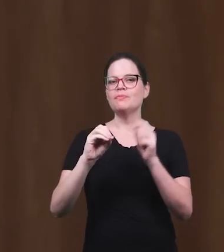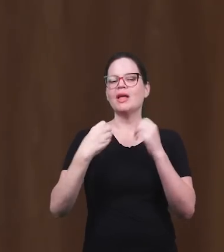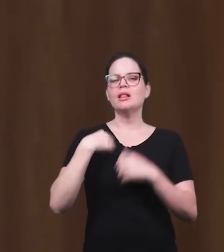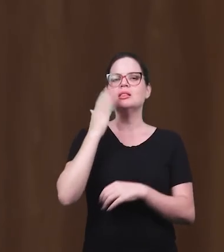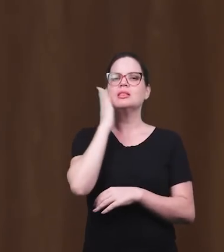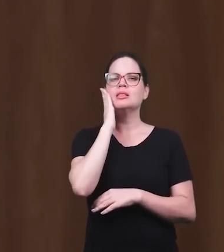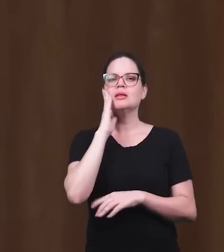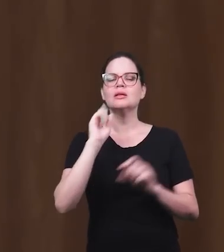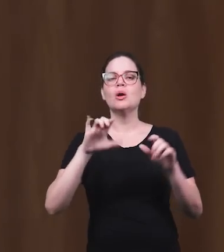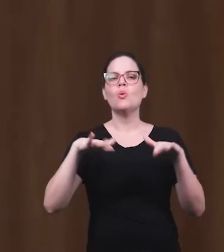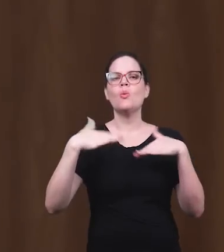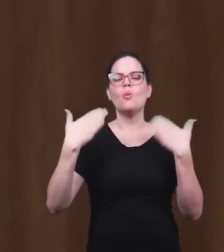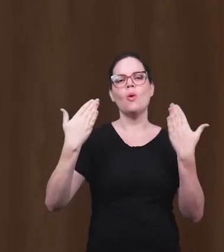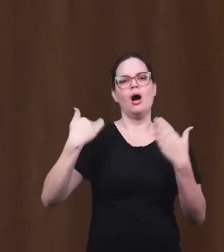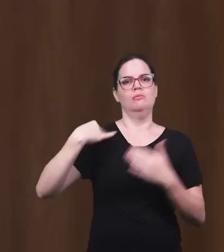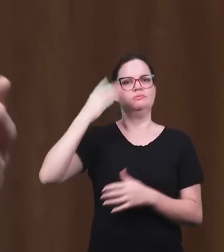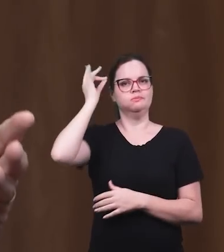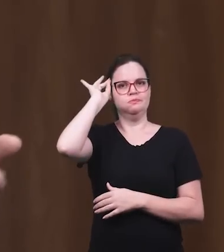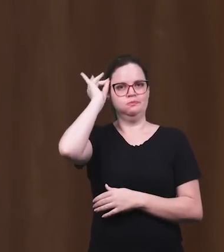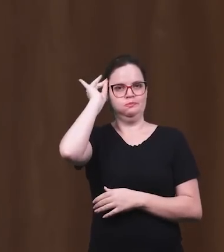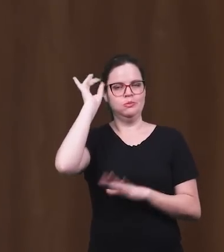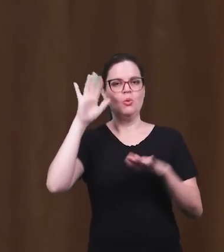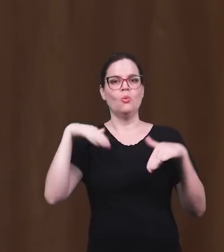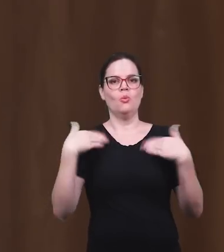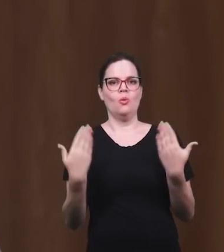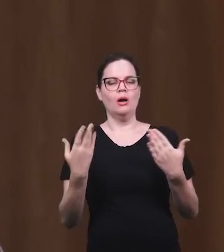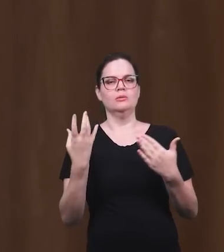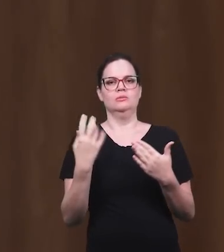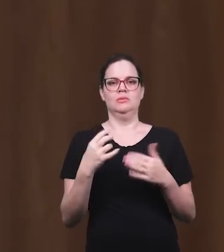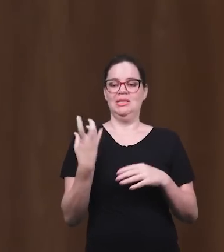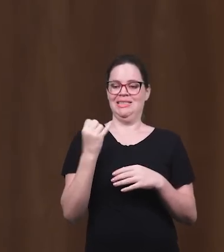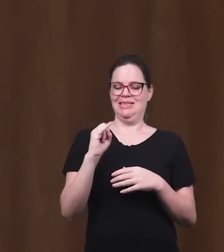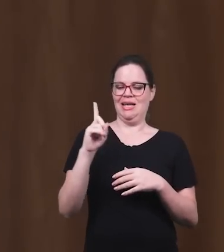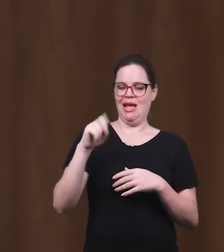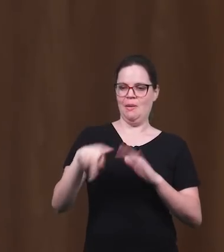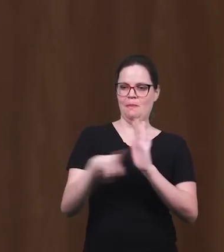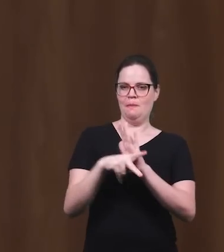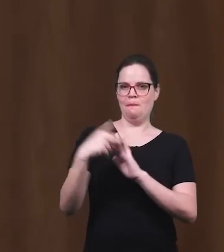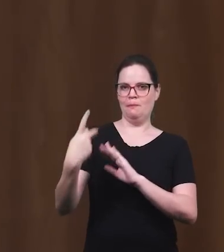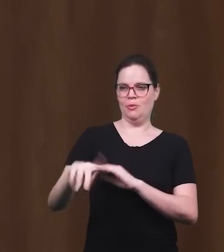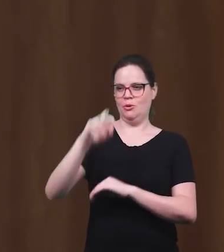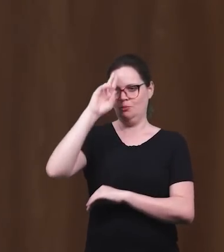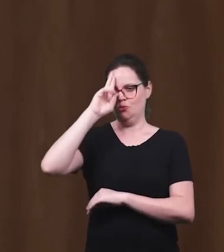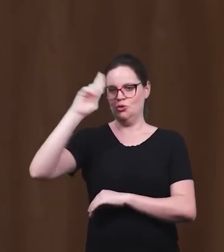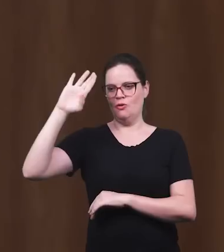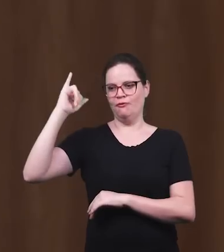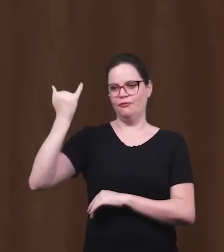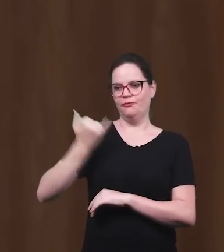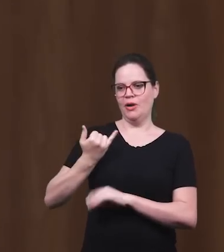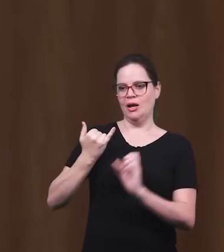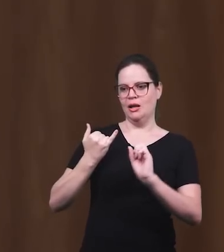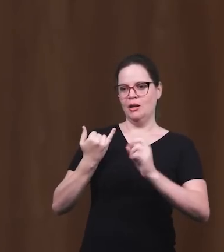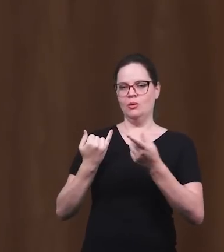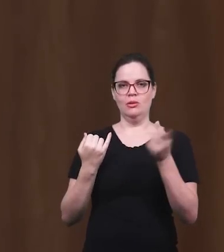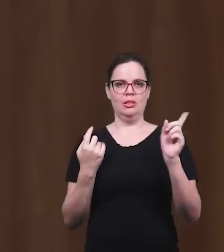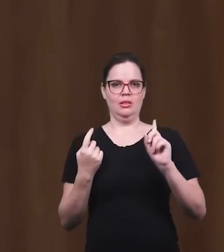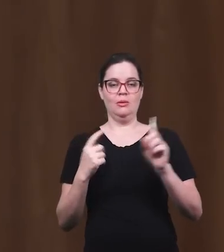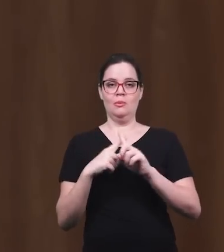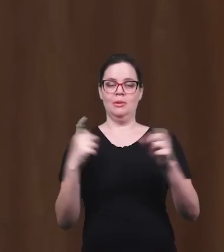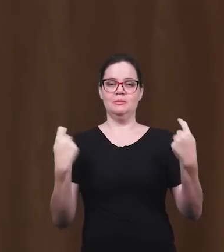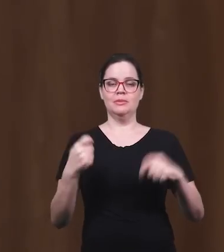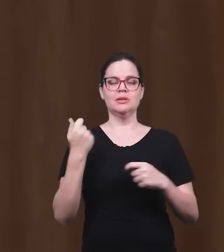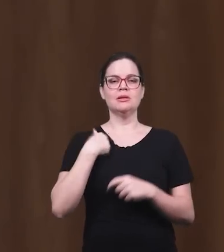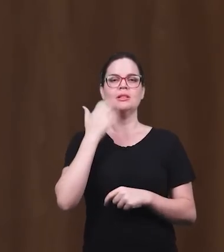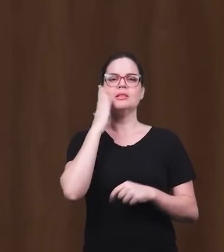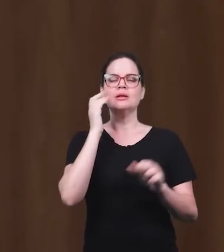falar em discernir que há algum conselho, uma proposta, uma palavra vem do Senhor ou não, o primeiro ponto a se pensar é